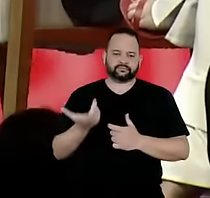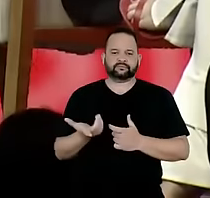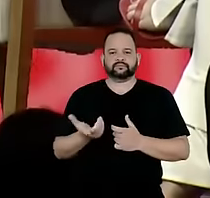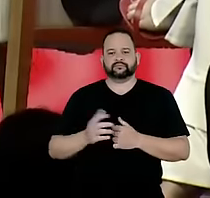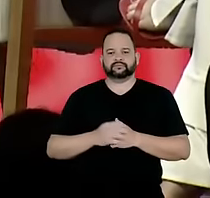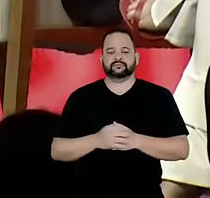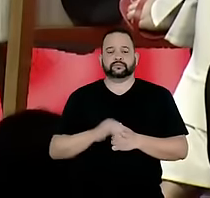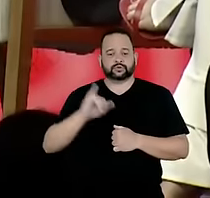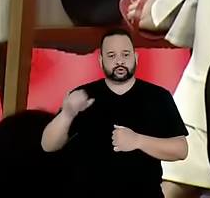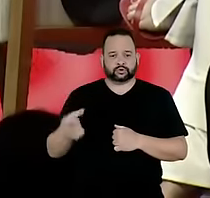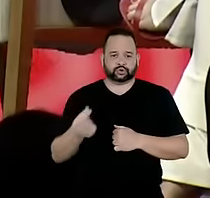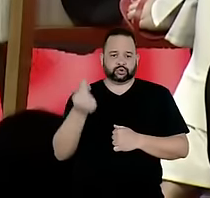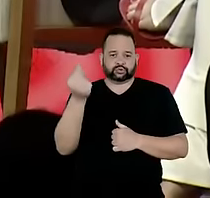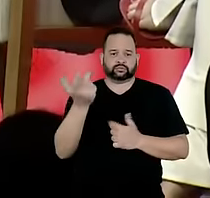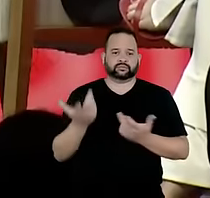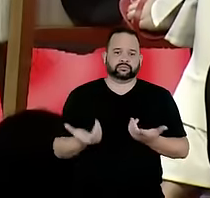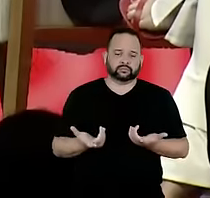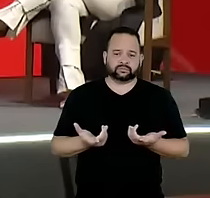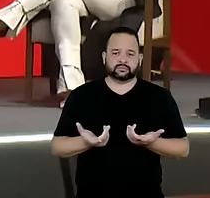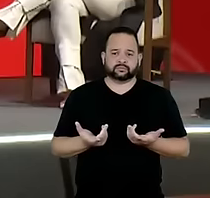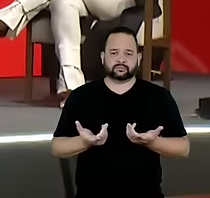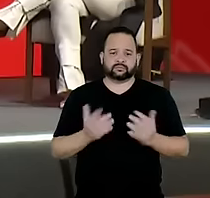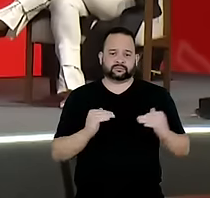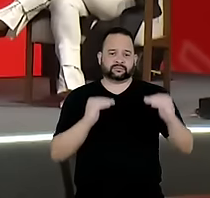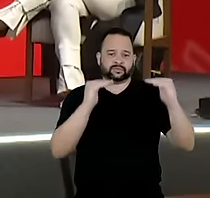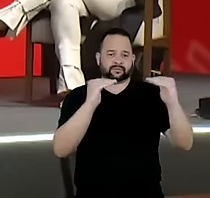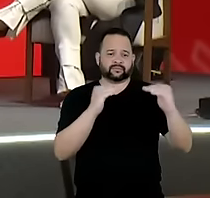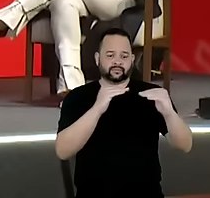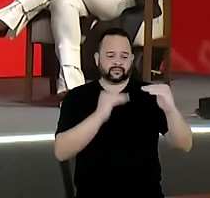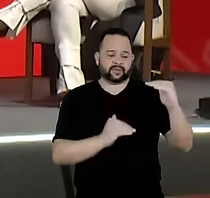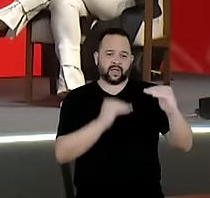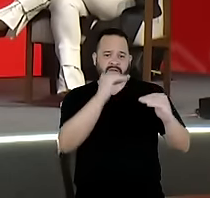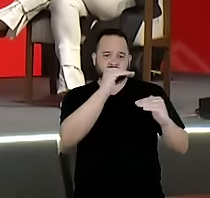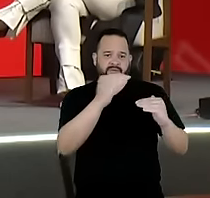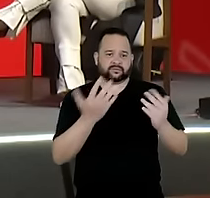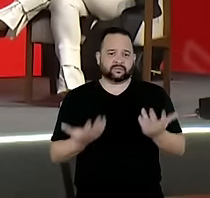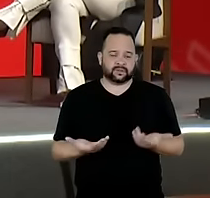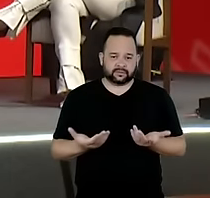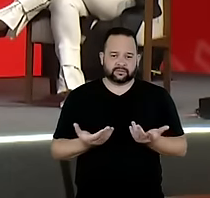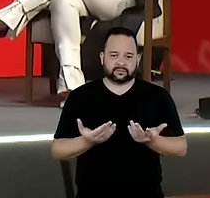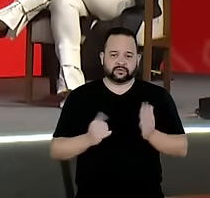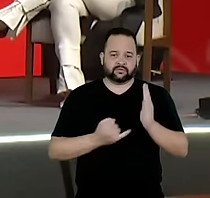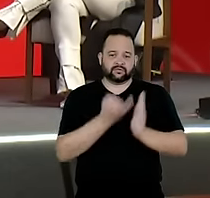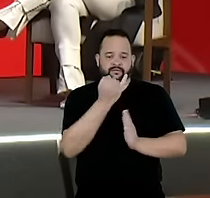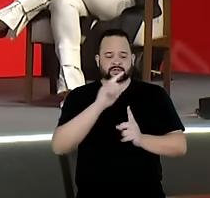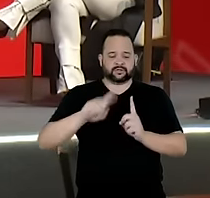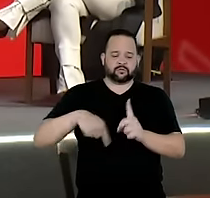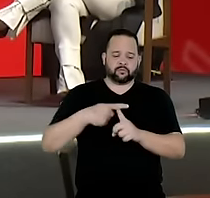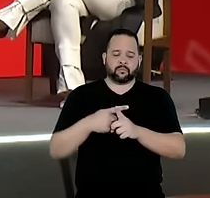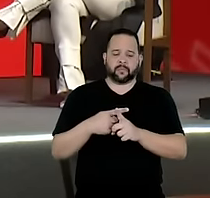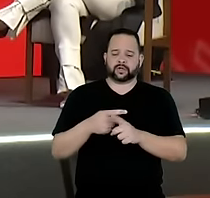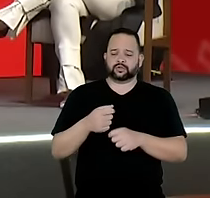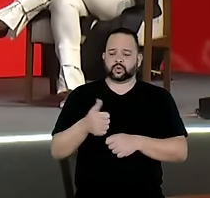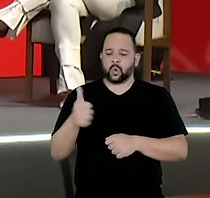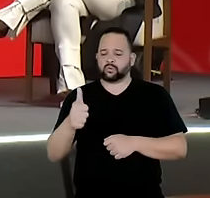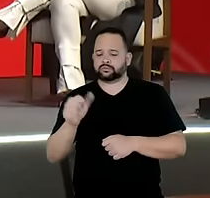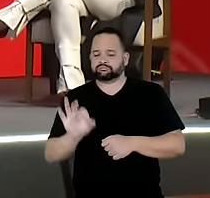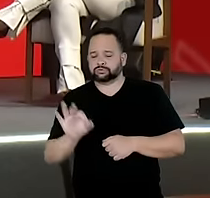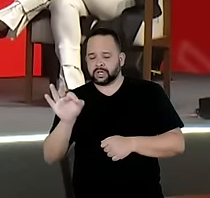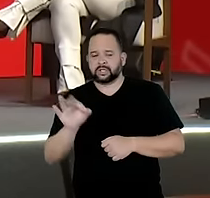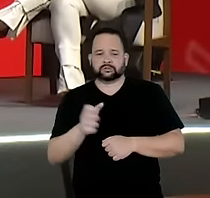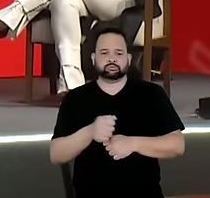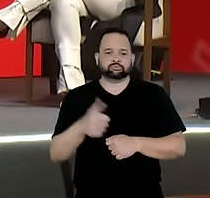muito acima da ntnb com uma tir de inflação mais 11 inflação mais 12 você olha valuation de